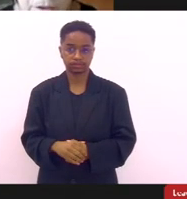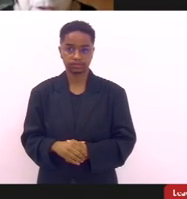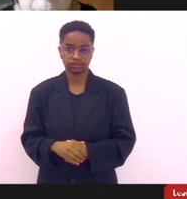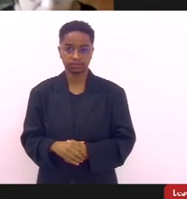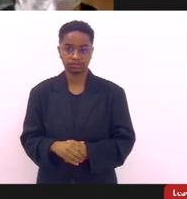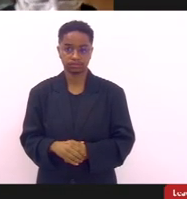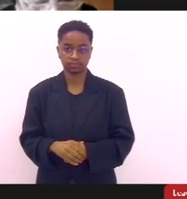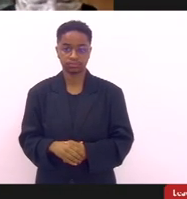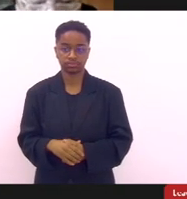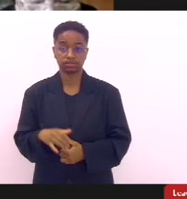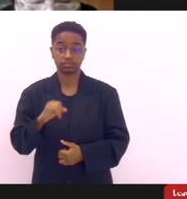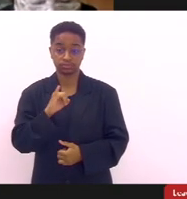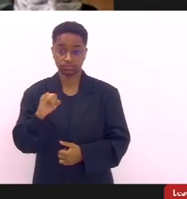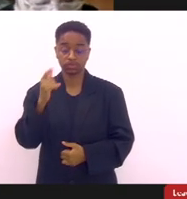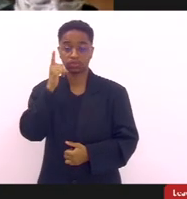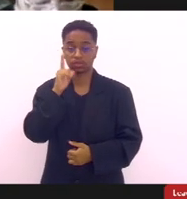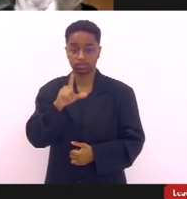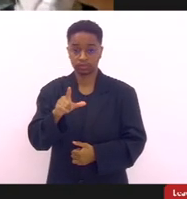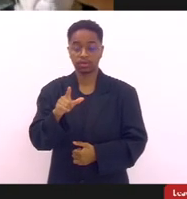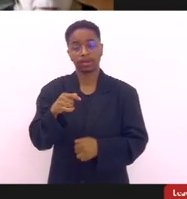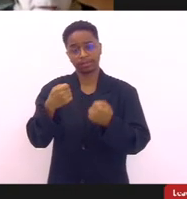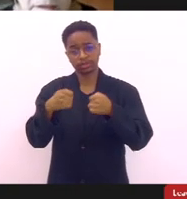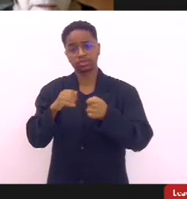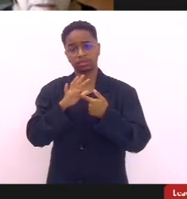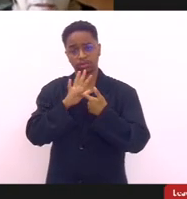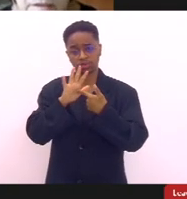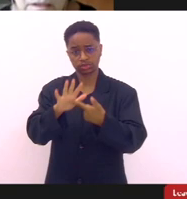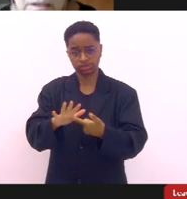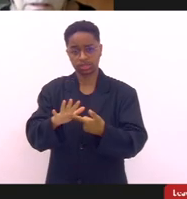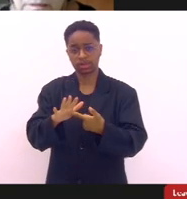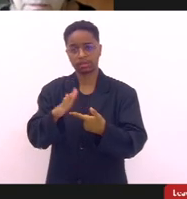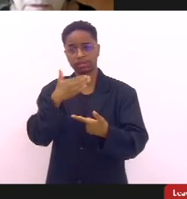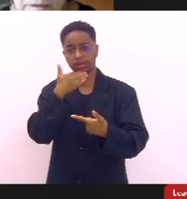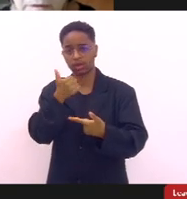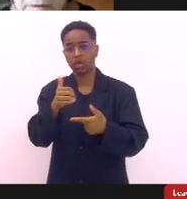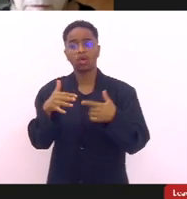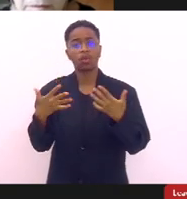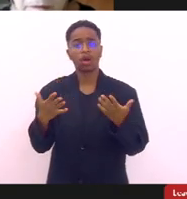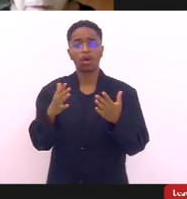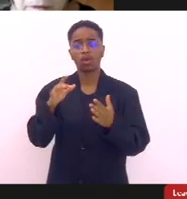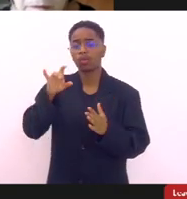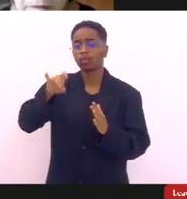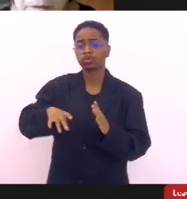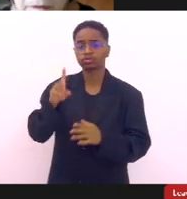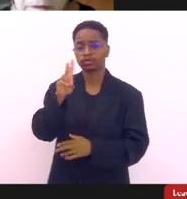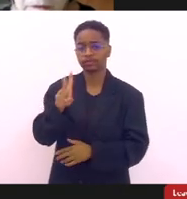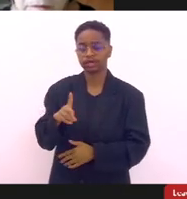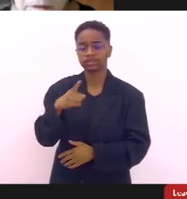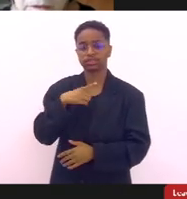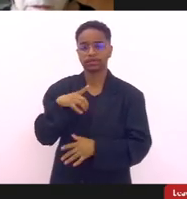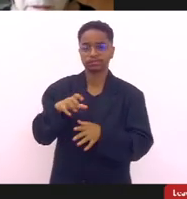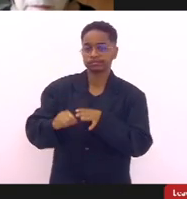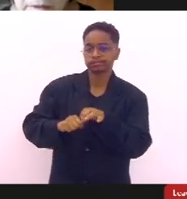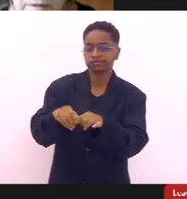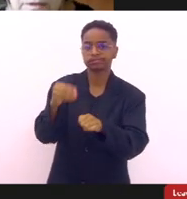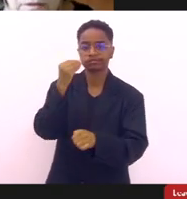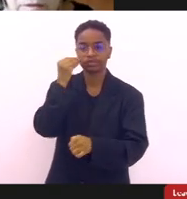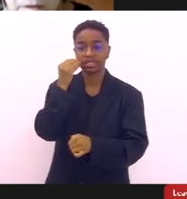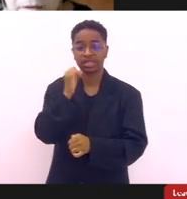for possível, que o senhor nos indique mais, né, quando foi a última busca ativa, se tem